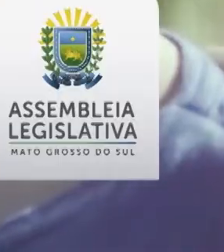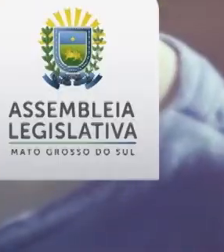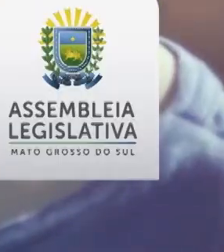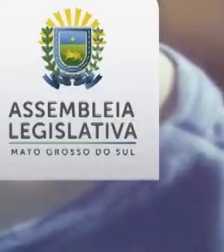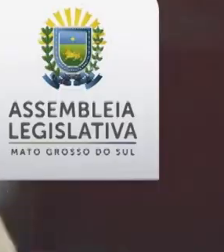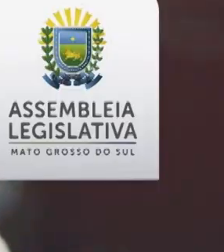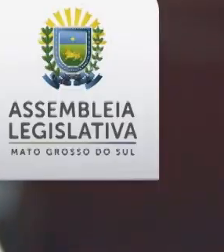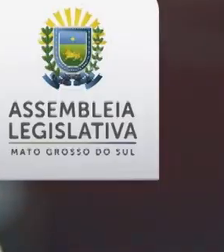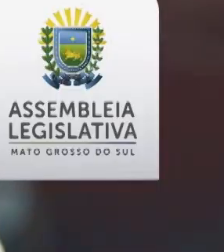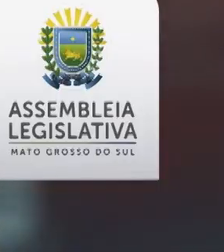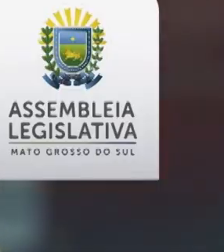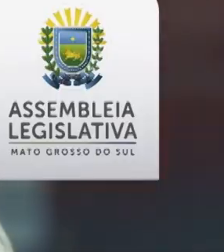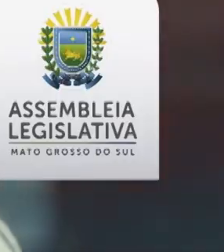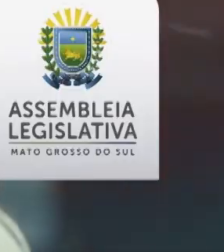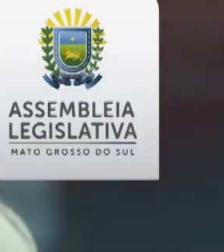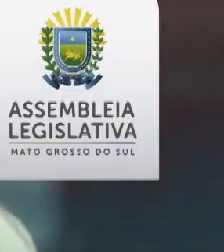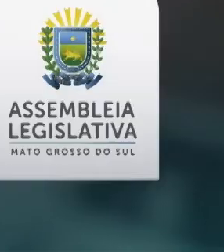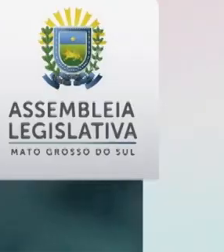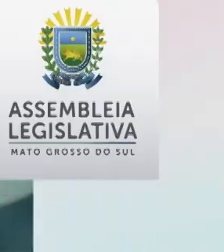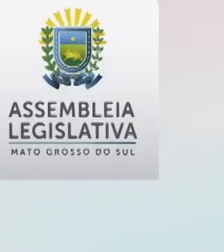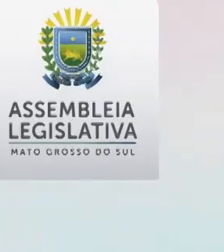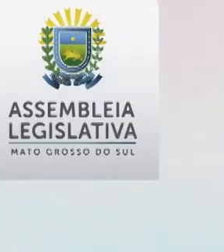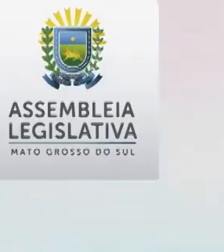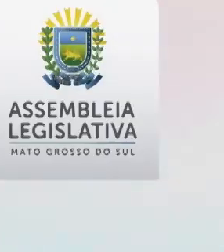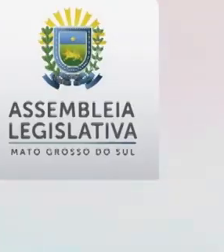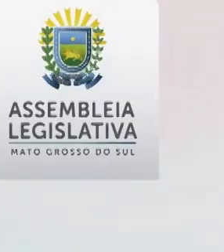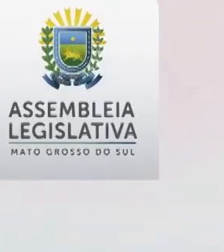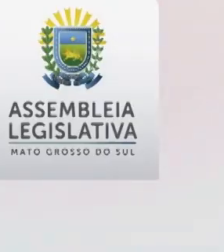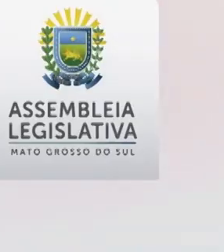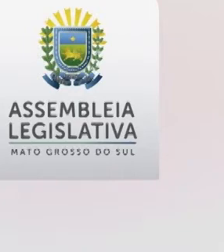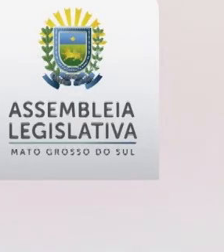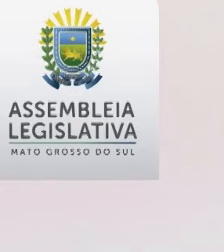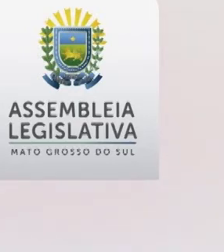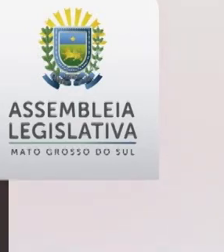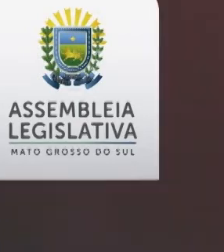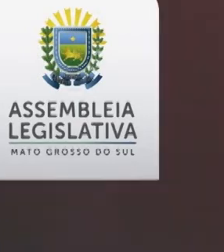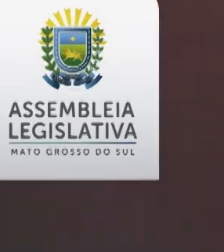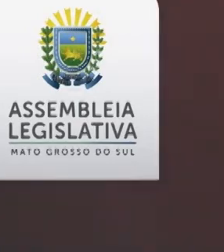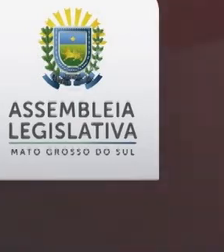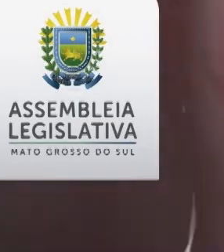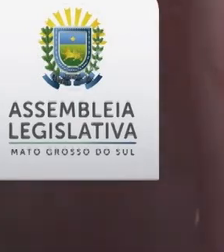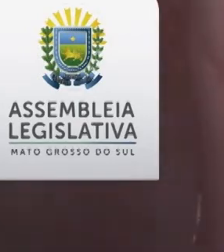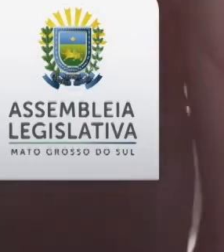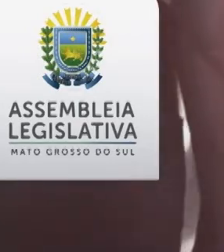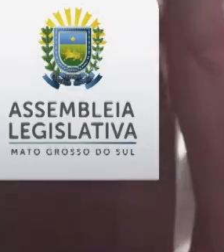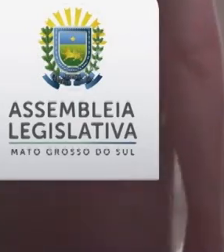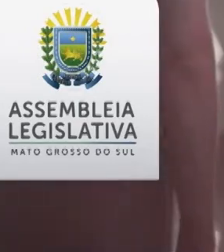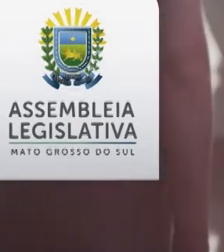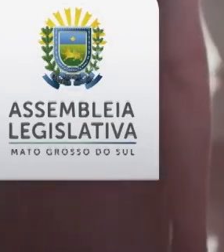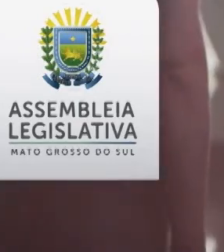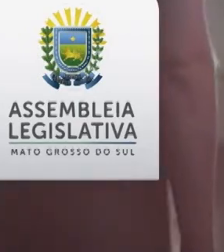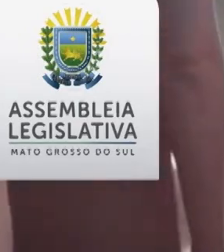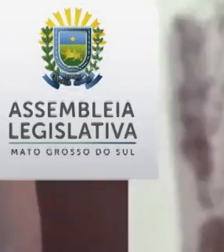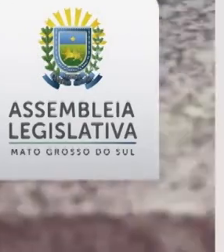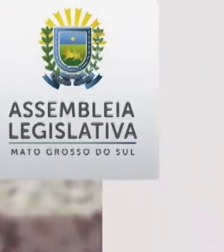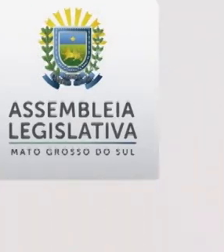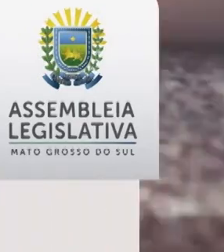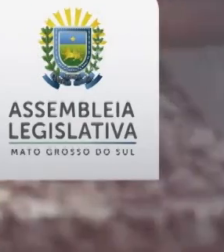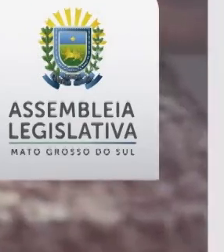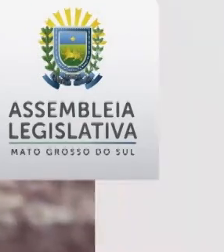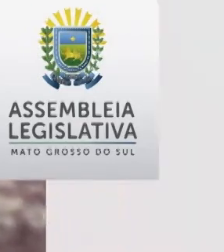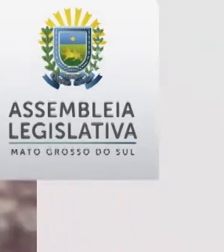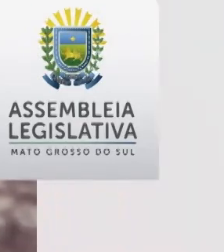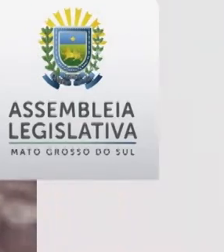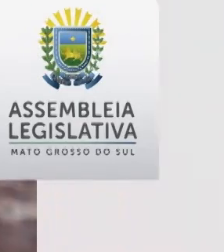responsabilidade e a nós mesmos. É verdade que novos hábitos exigem atenção e disciplina da nossa parte. Mas